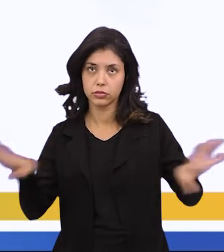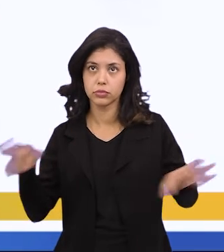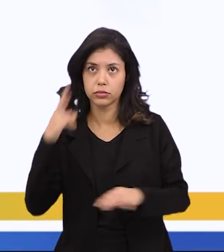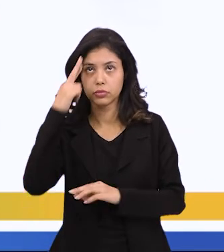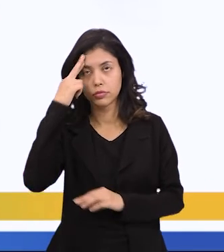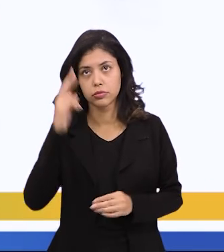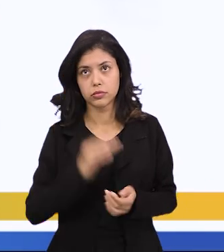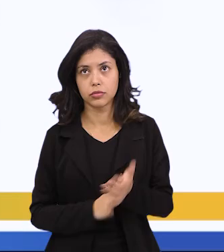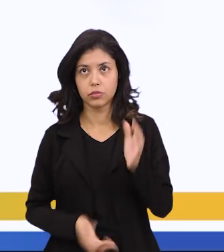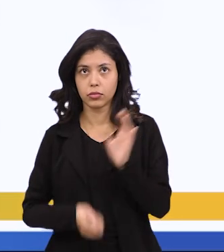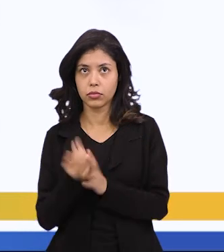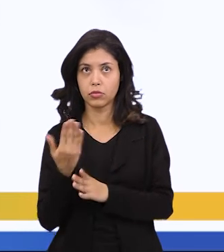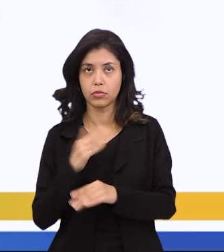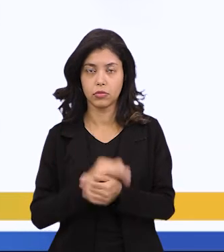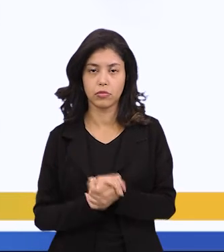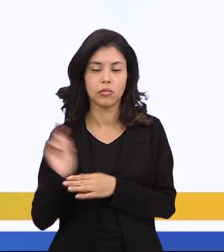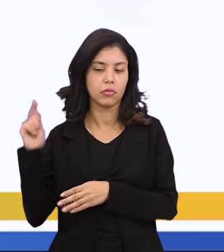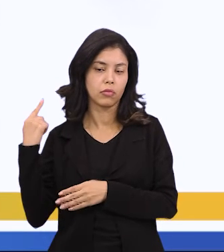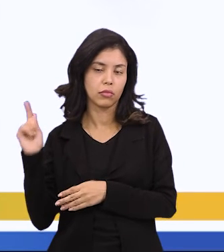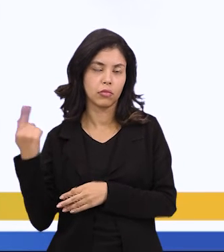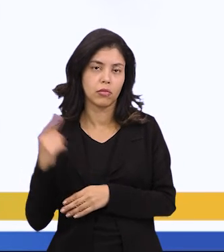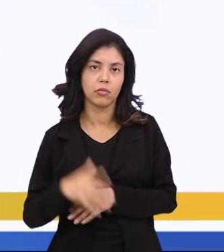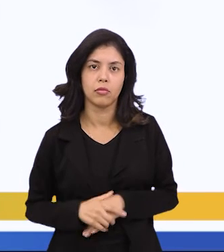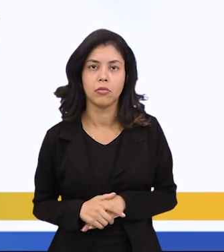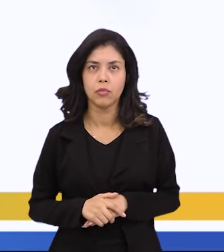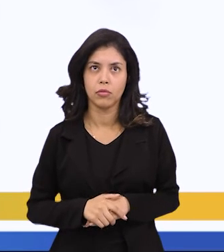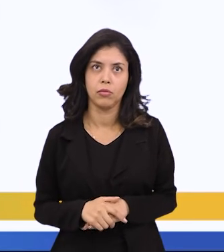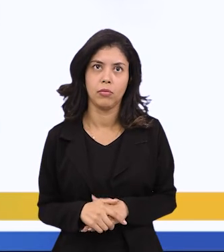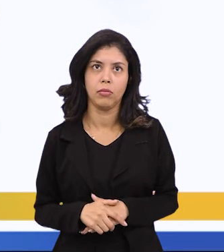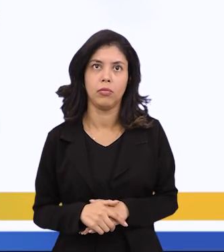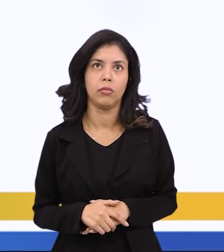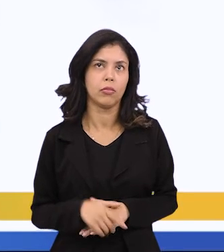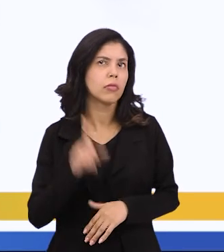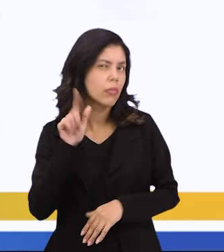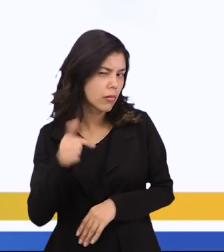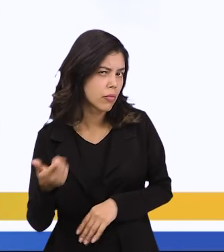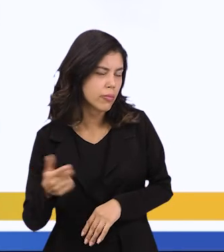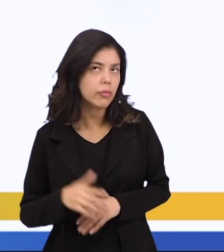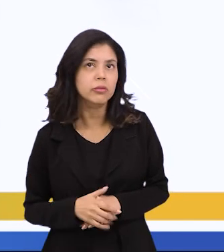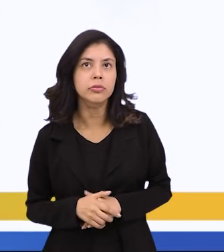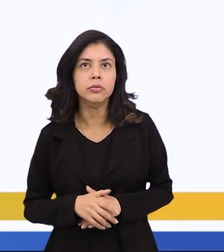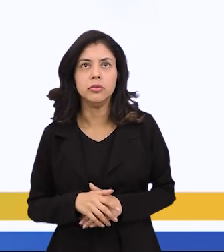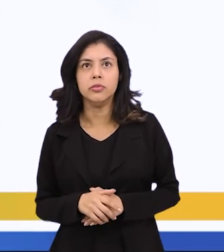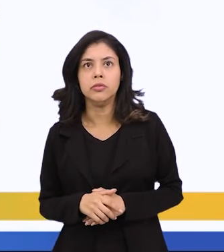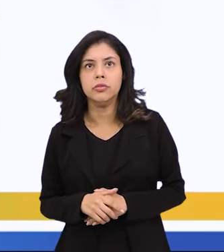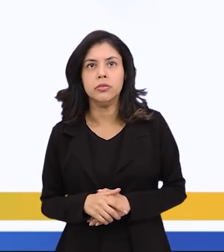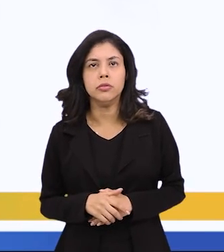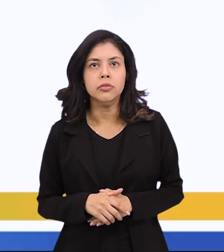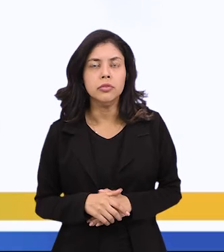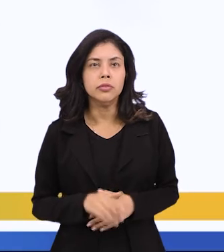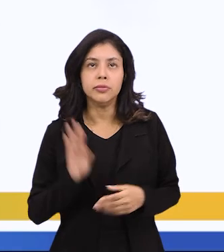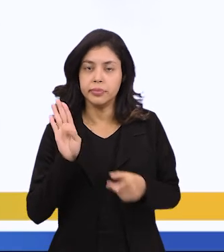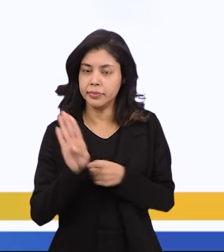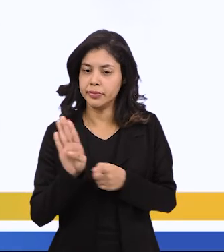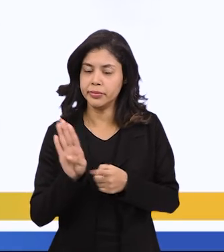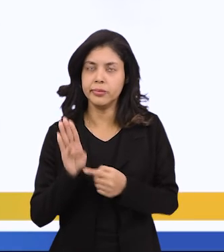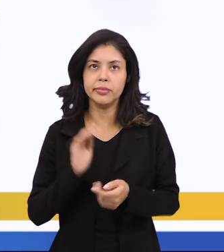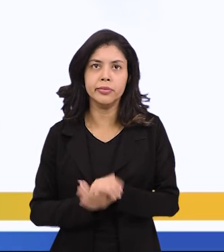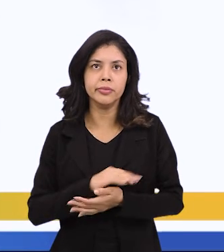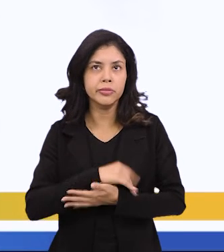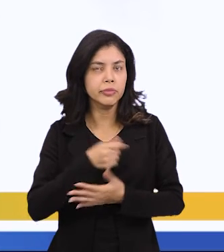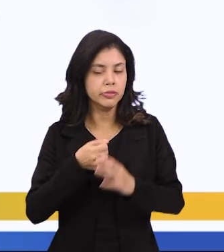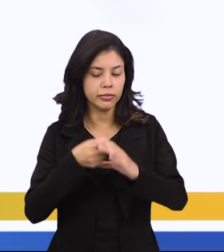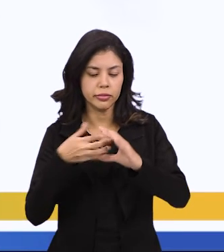separadas em razão do surgimento de uma barreira geográfica. Será que é essa? Letra B. Tipo